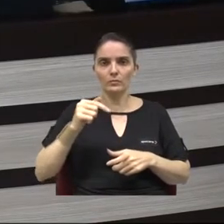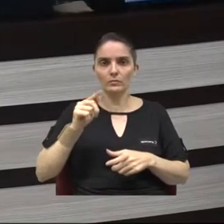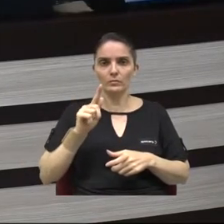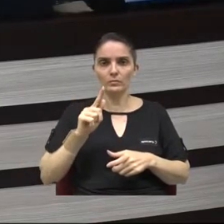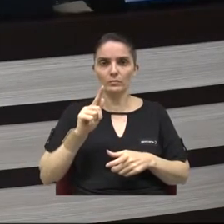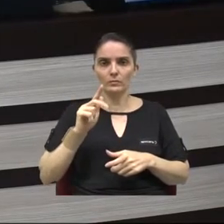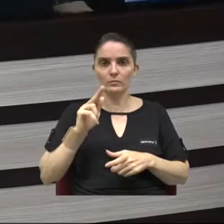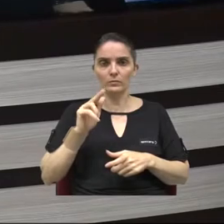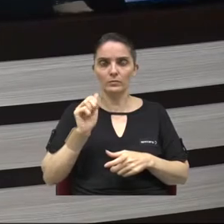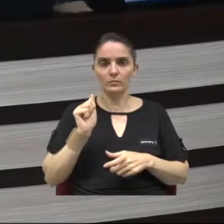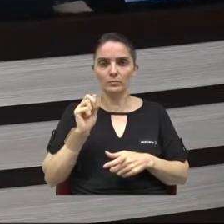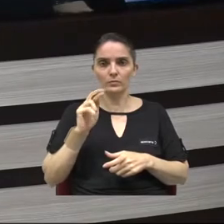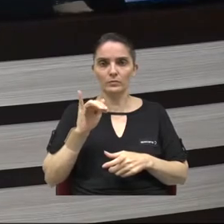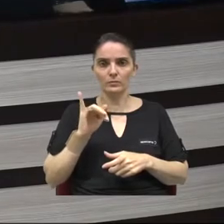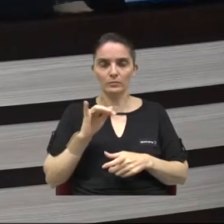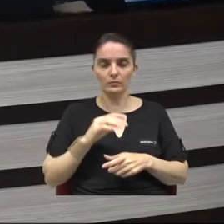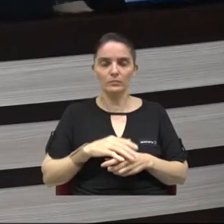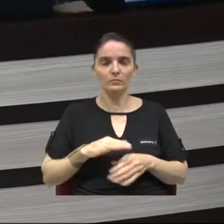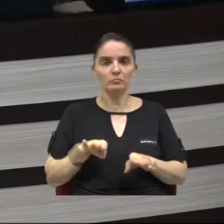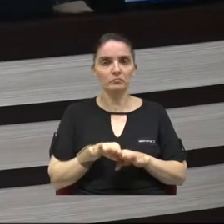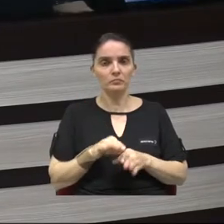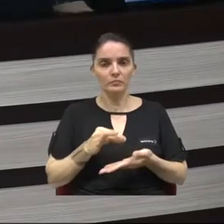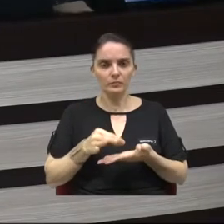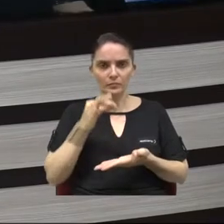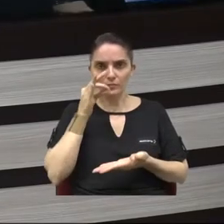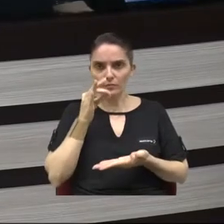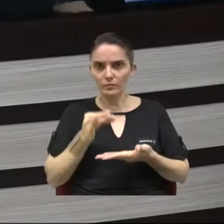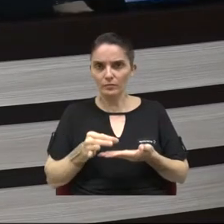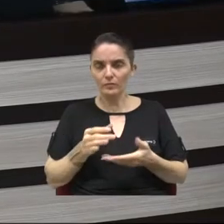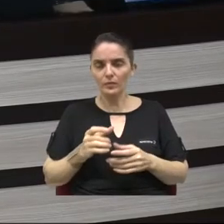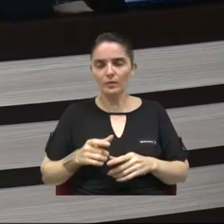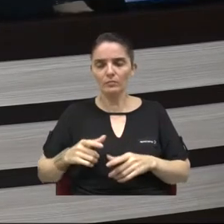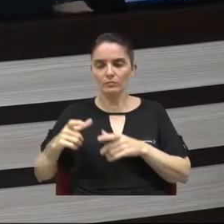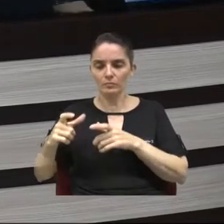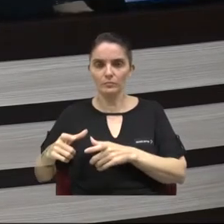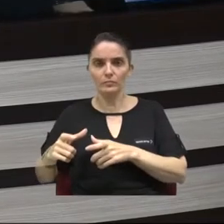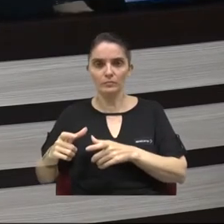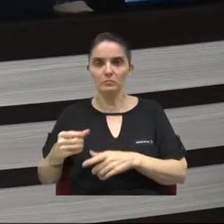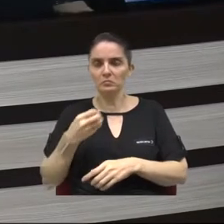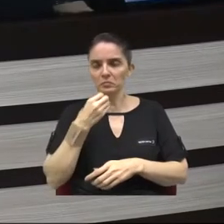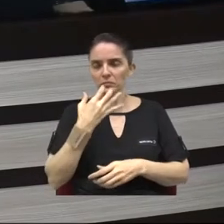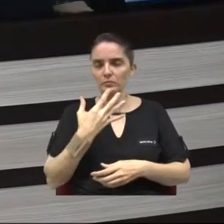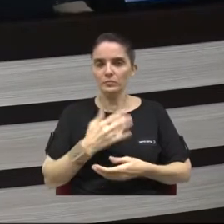Exatamente. E o Castelo do Zé Rico. Então, é um bairro, uma metrópole.